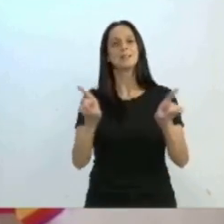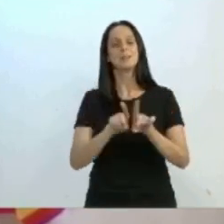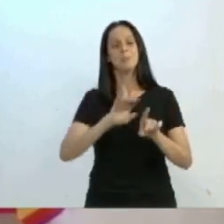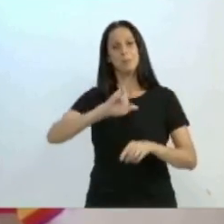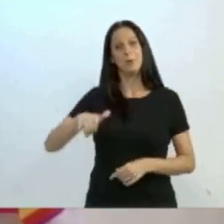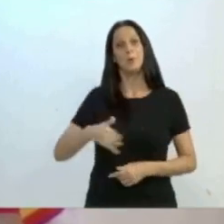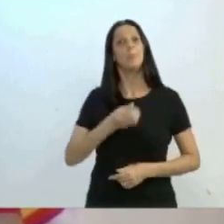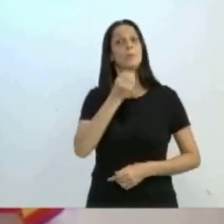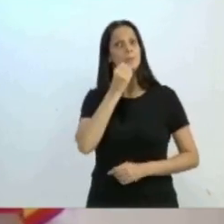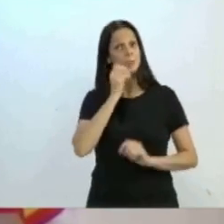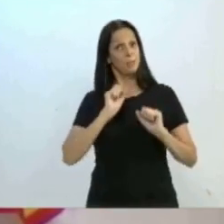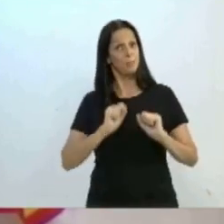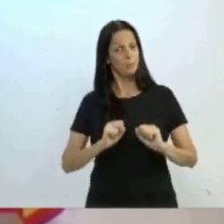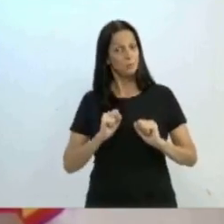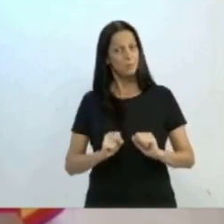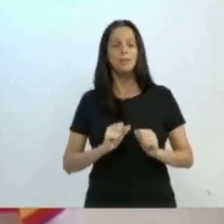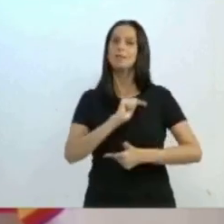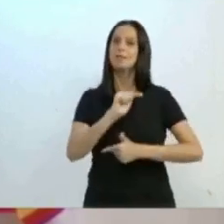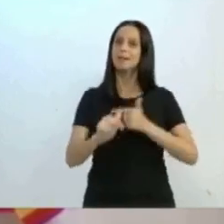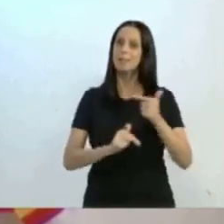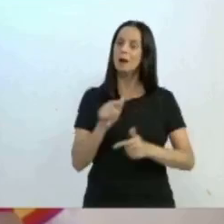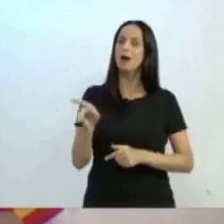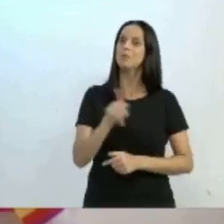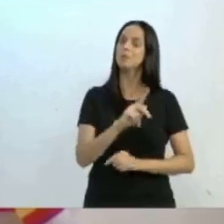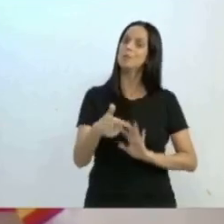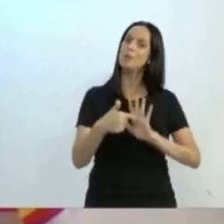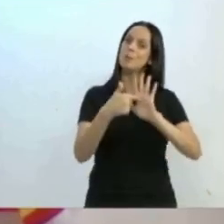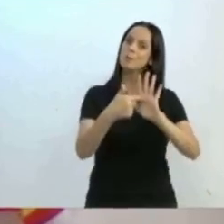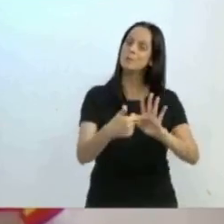oportunidade de poder mostrar esses trabalhos Magníficos parcerias obrigado tá